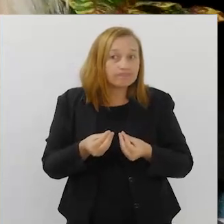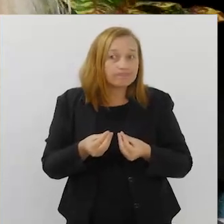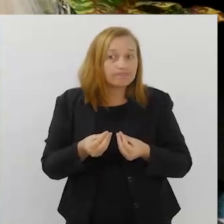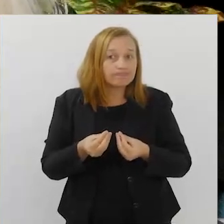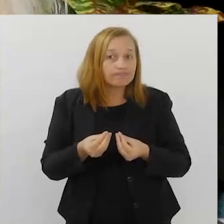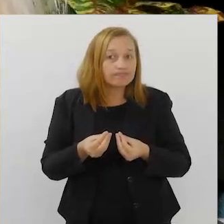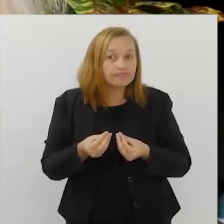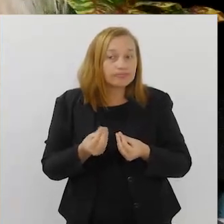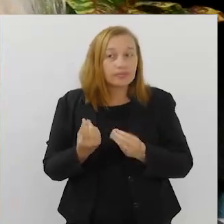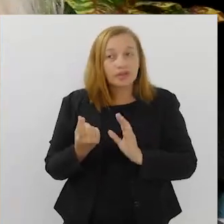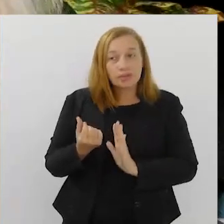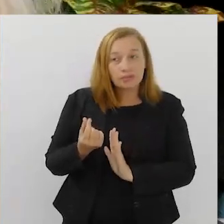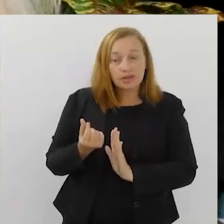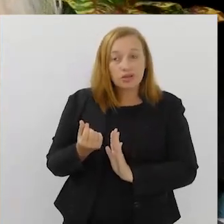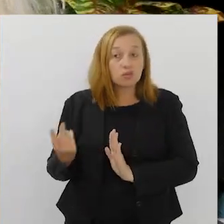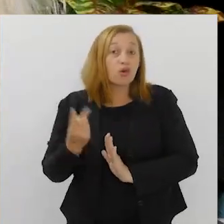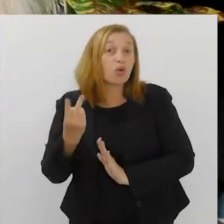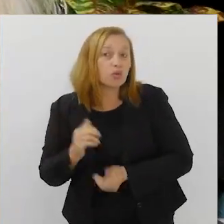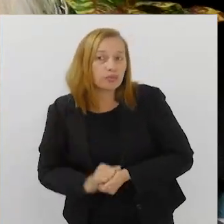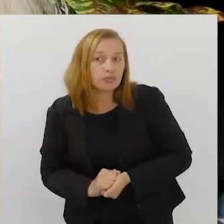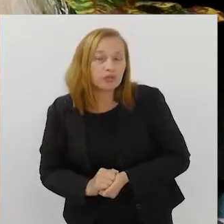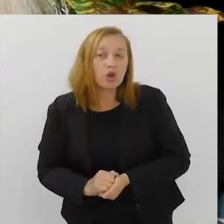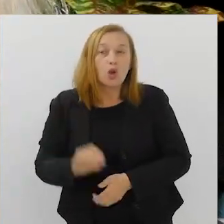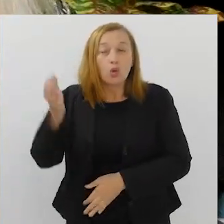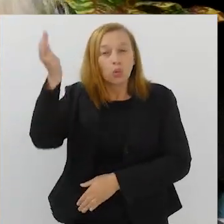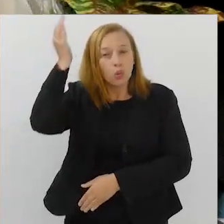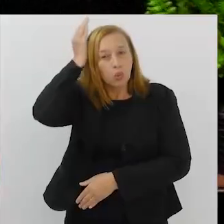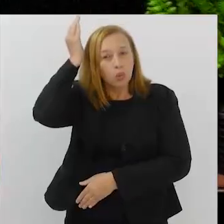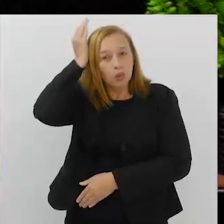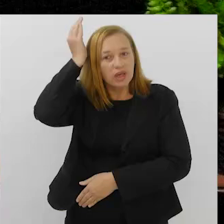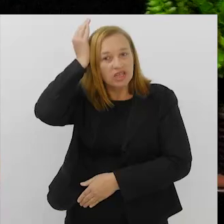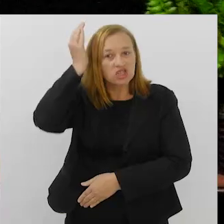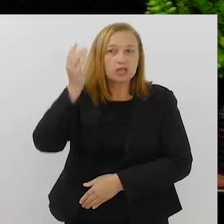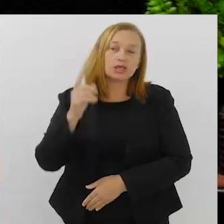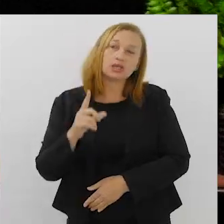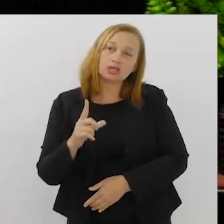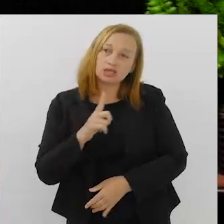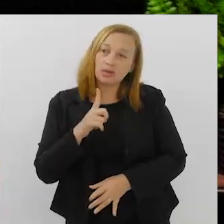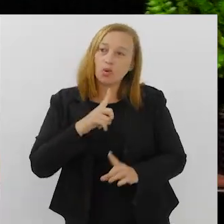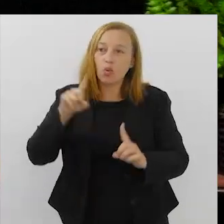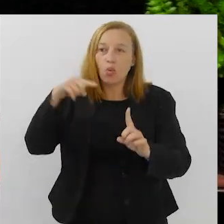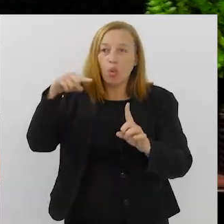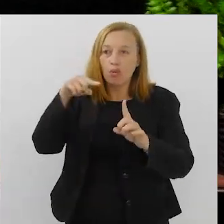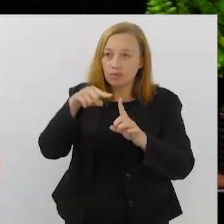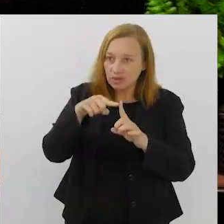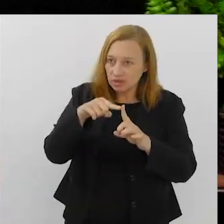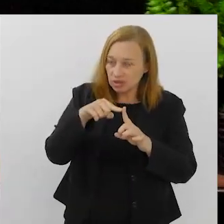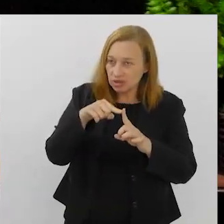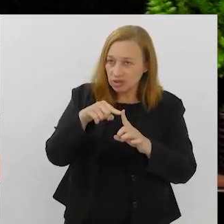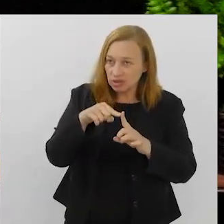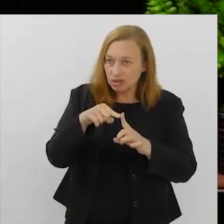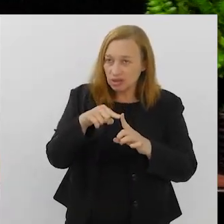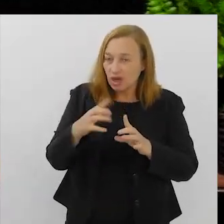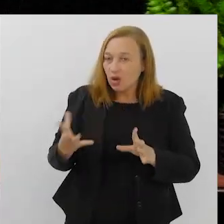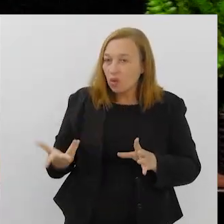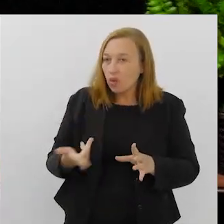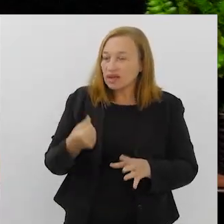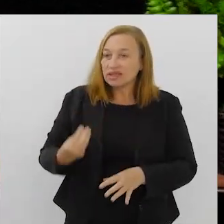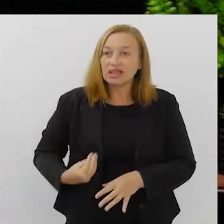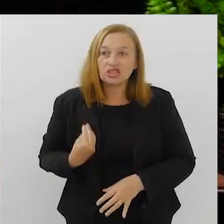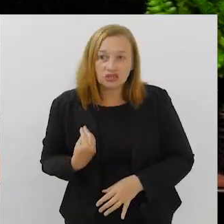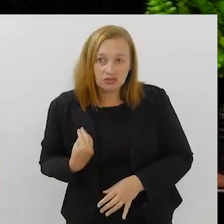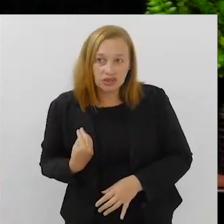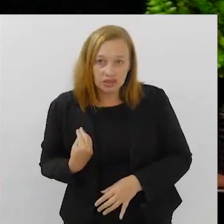funciona essa tabela de preços? O SESC, ele tem como objetivo, né,